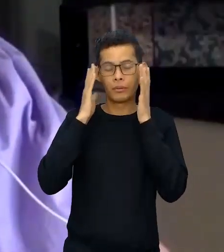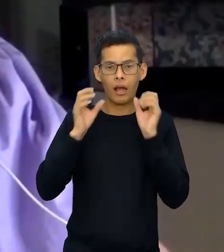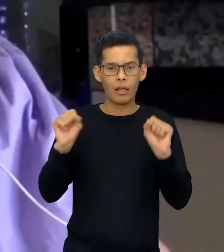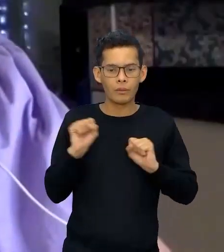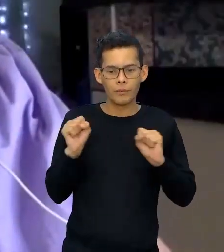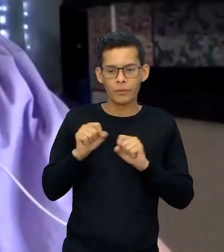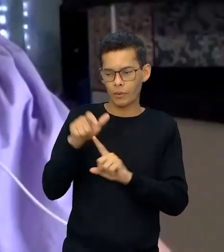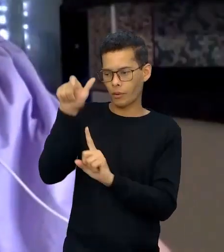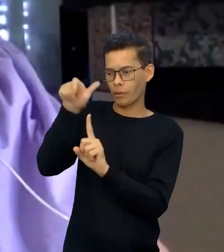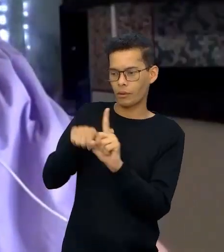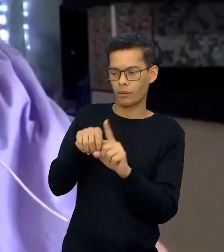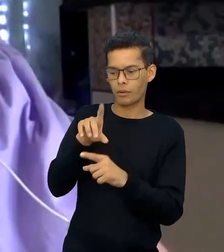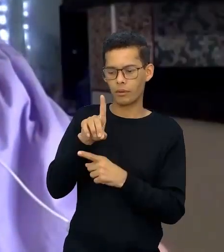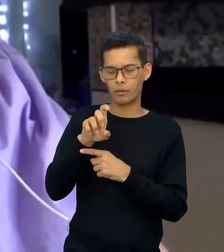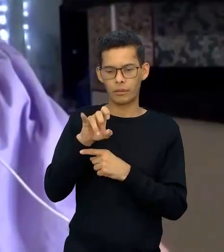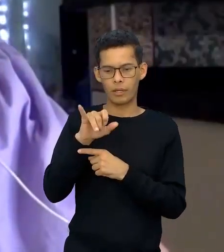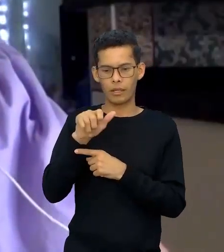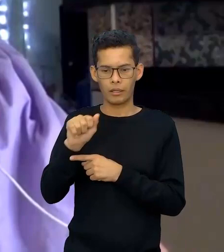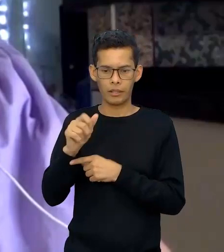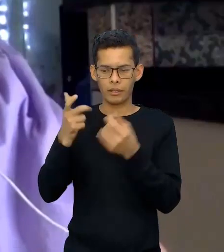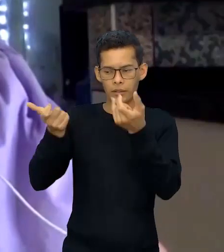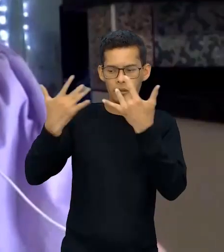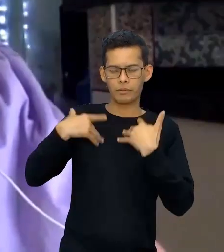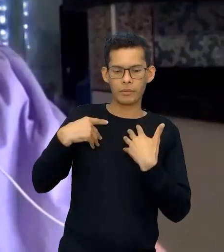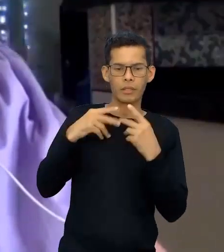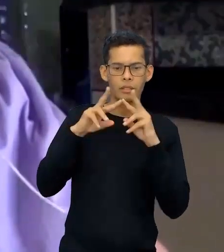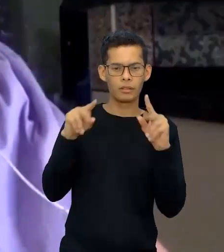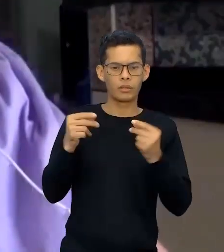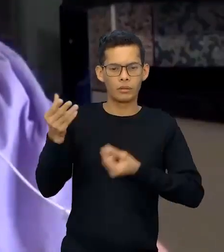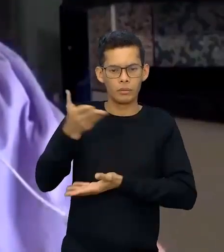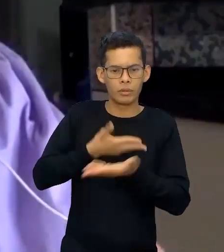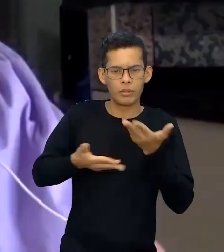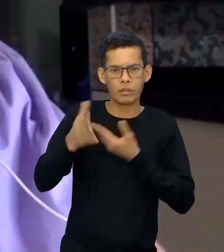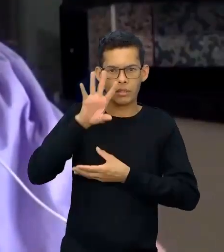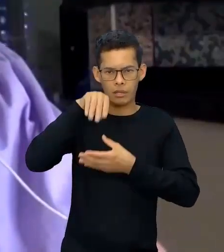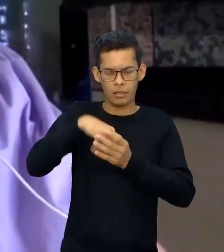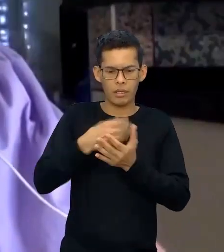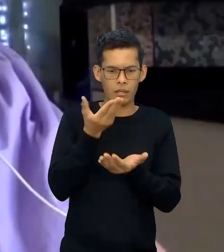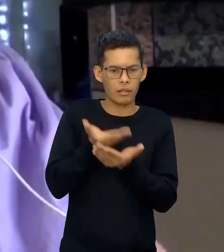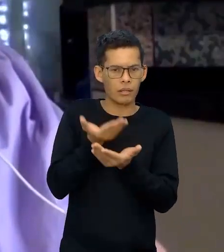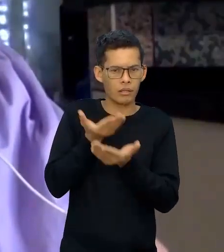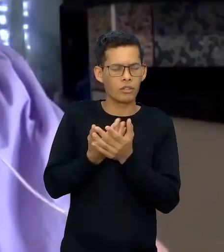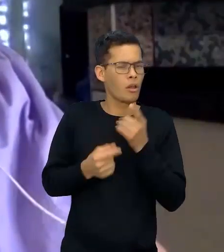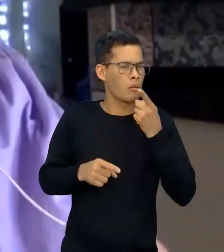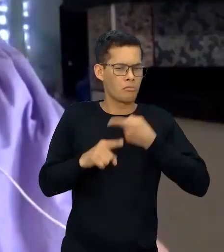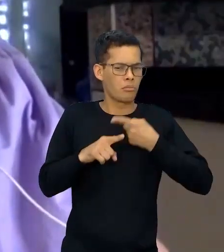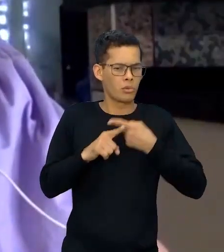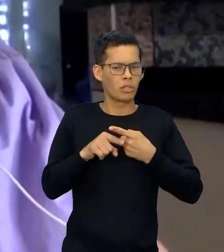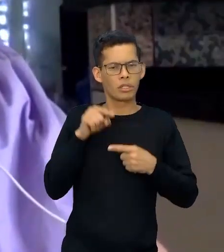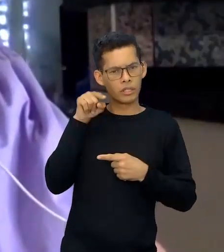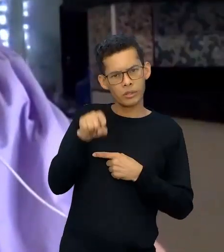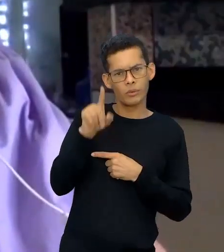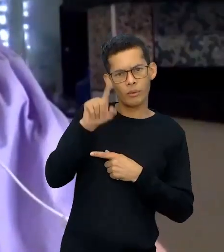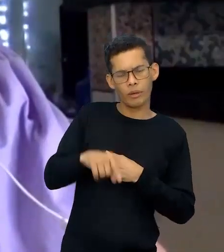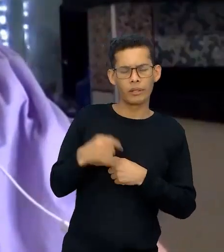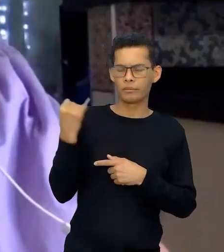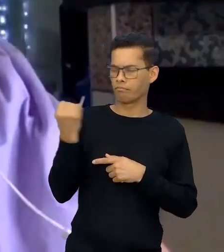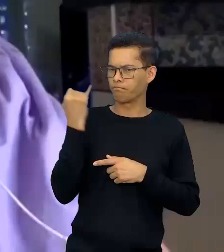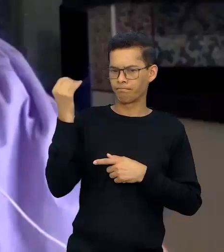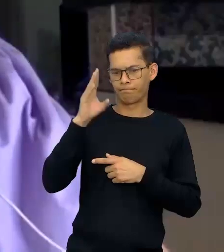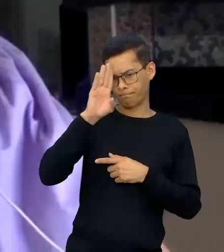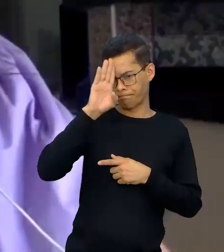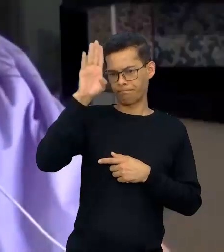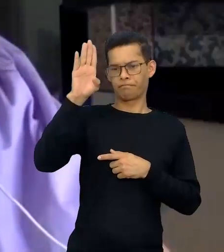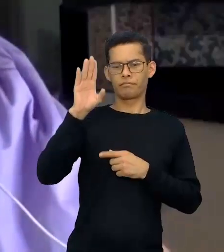Deia falando sobre essa conversa na escola, porque isso é fundamental, isso